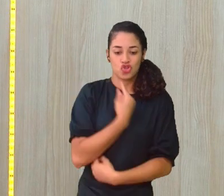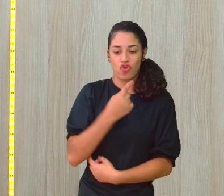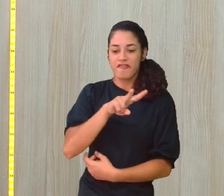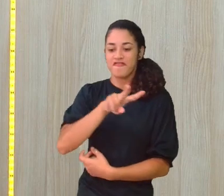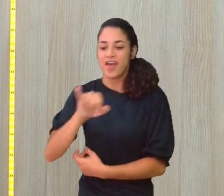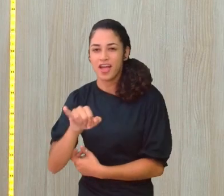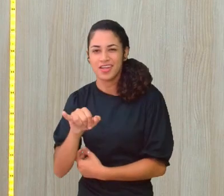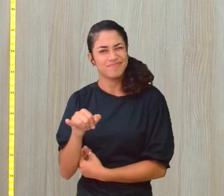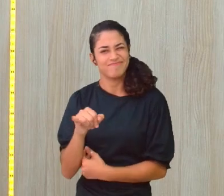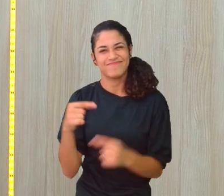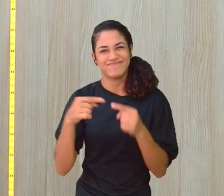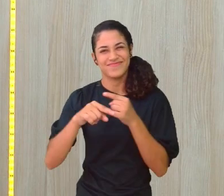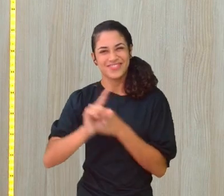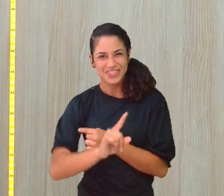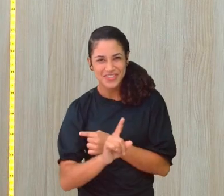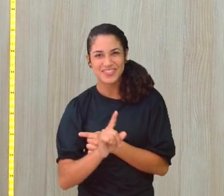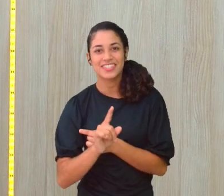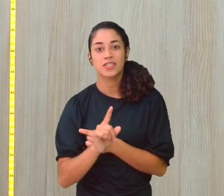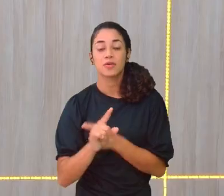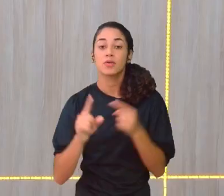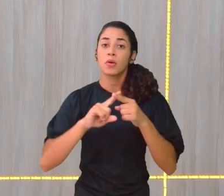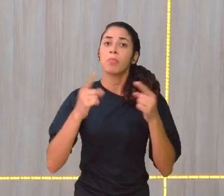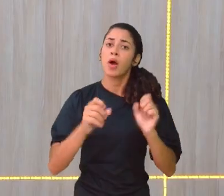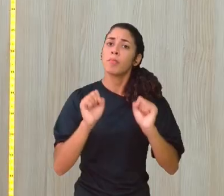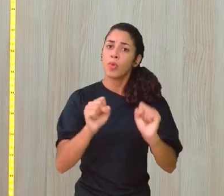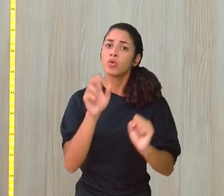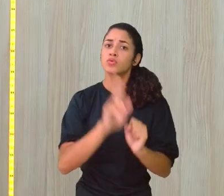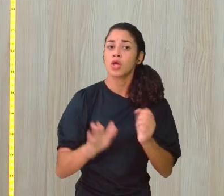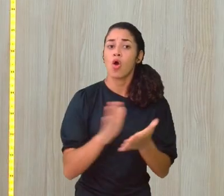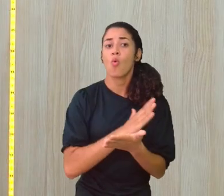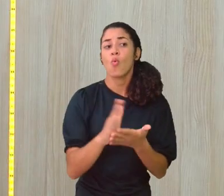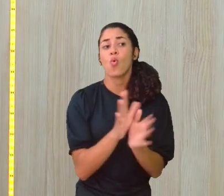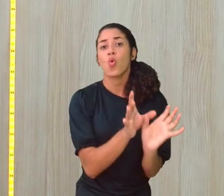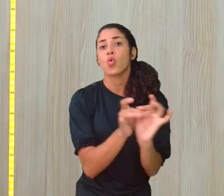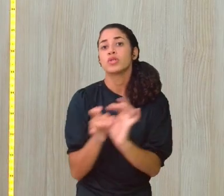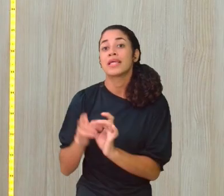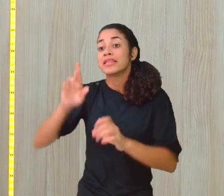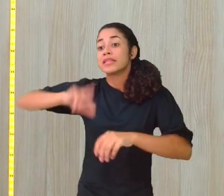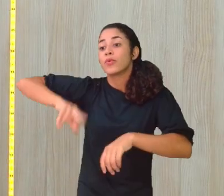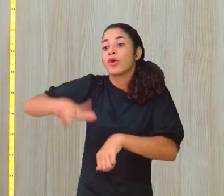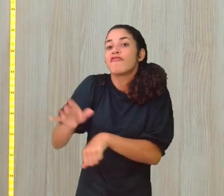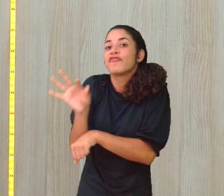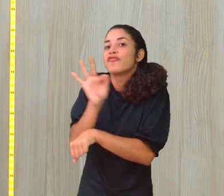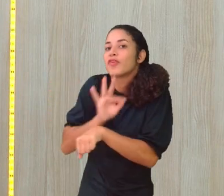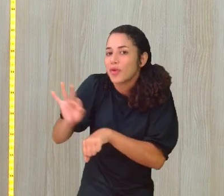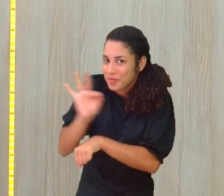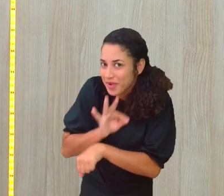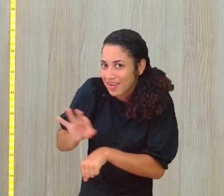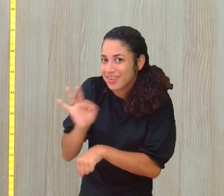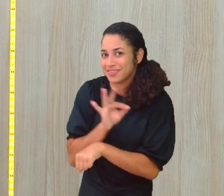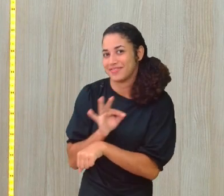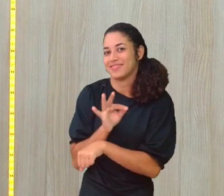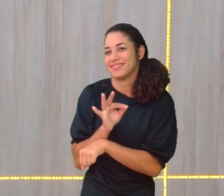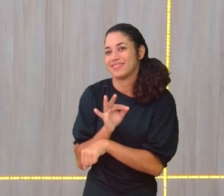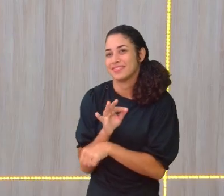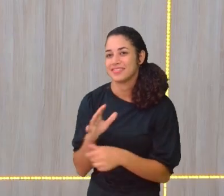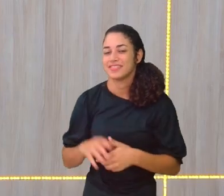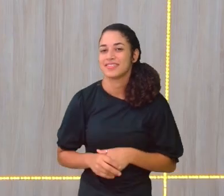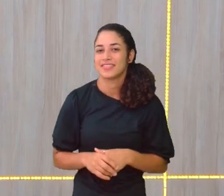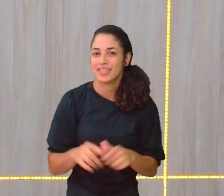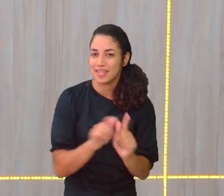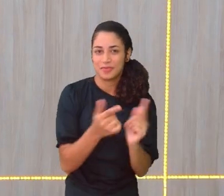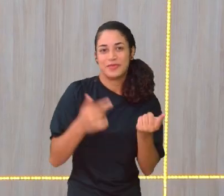vai. Então é possível de ser usado, embora não seja adequado dentro da uma padrão. Na